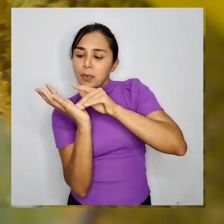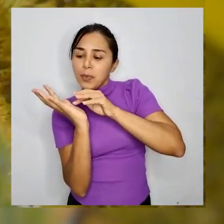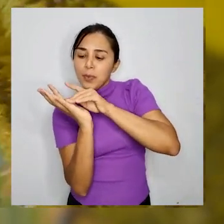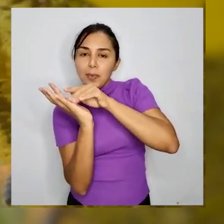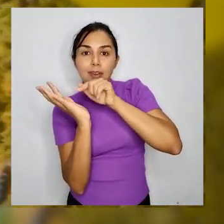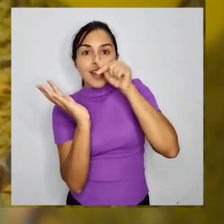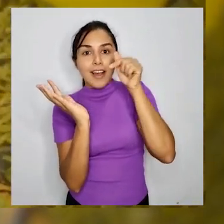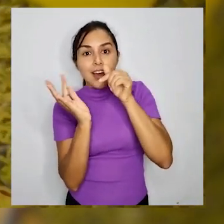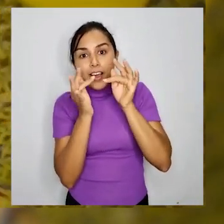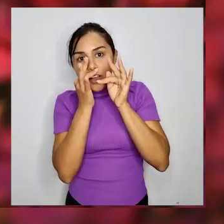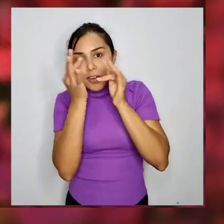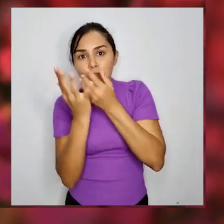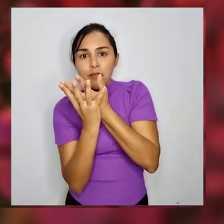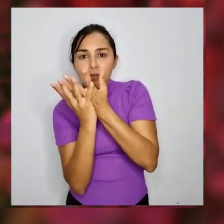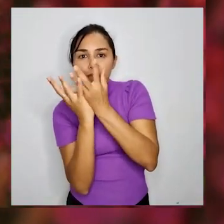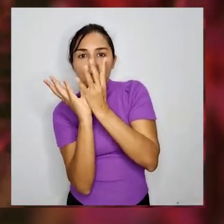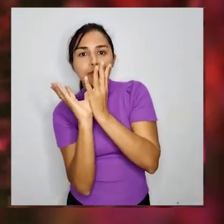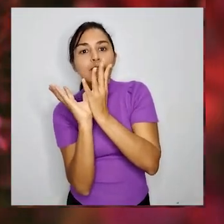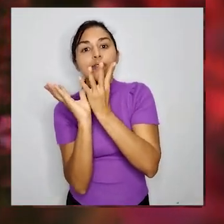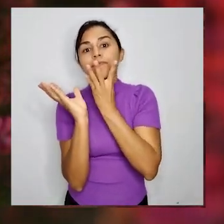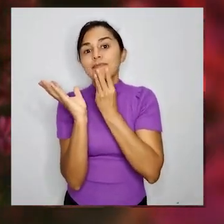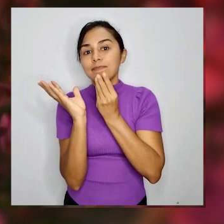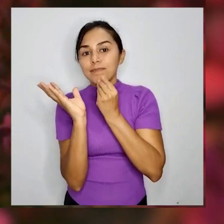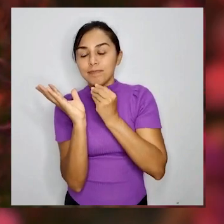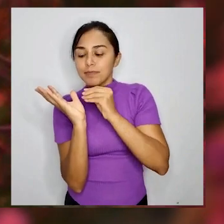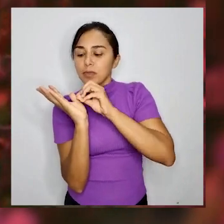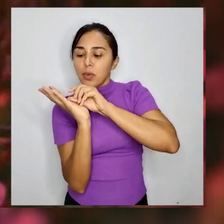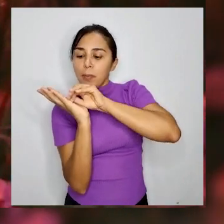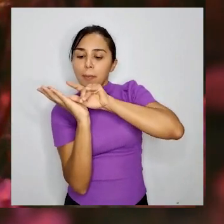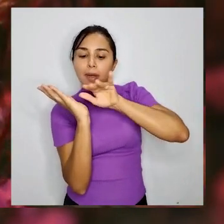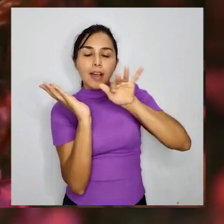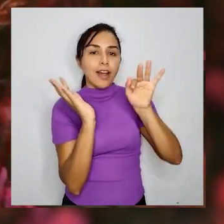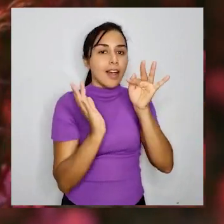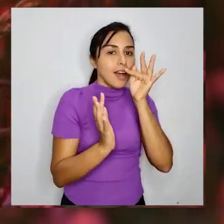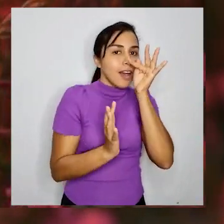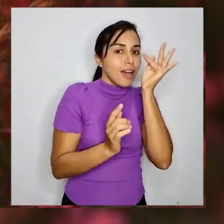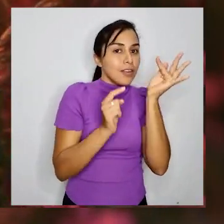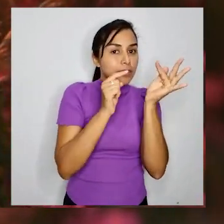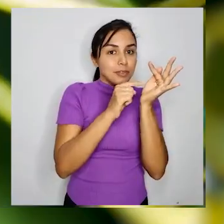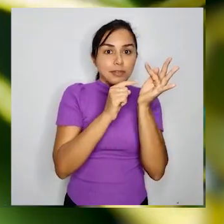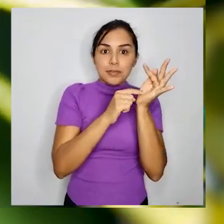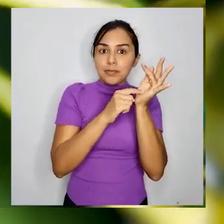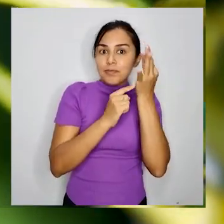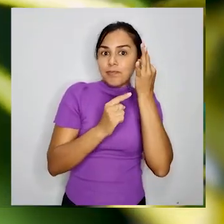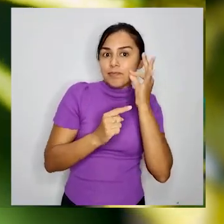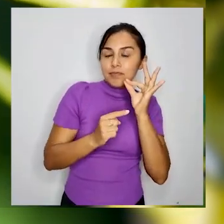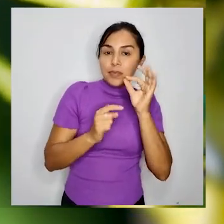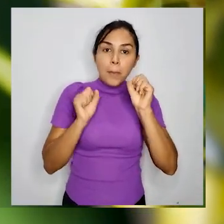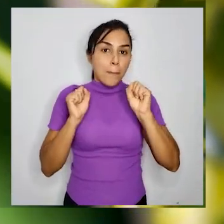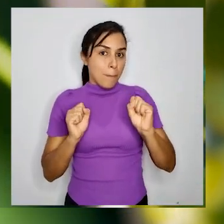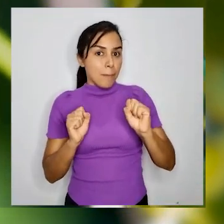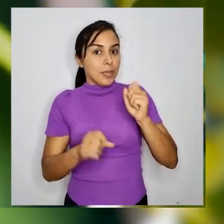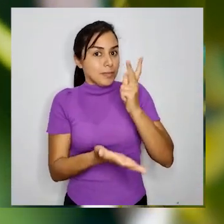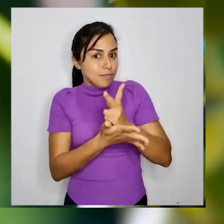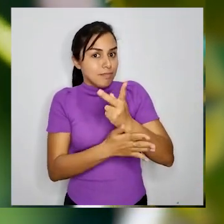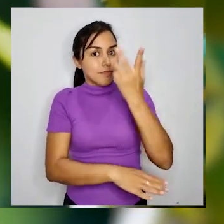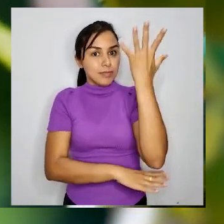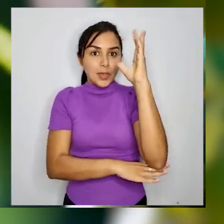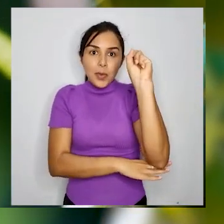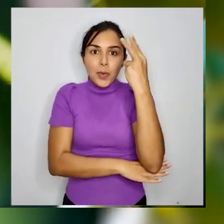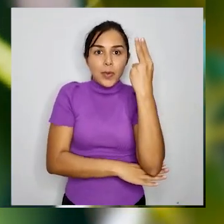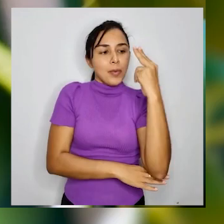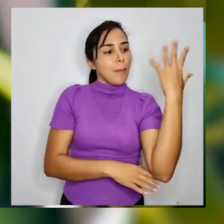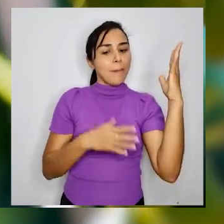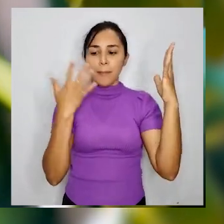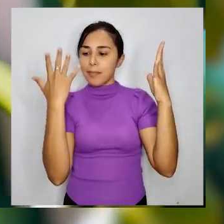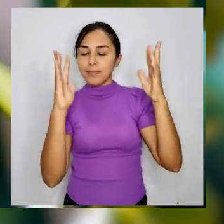estruturas masculinas de uma flor para as partes femininas, seja dentro da mesma planta ou entre plantas diferentes. Neste último